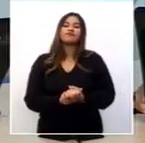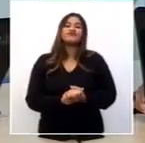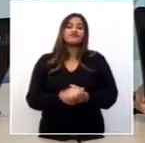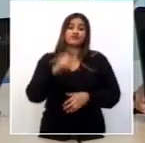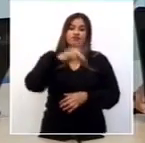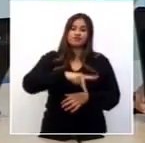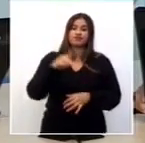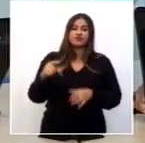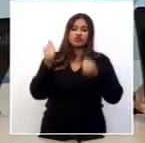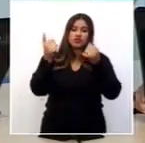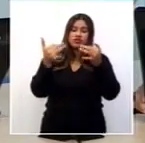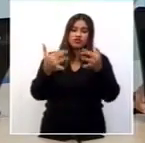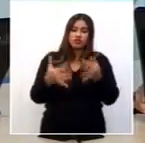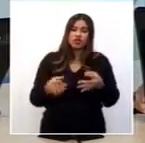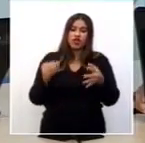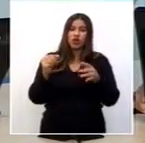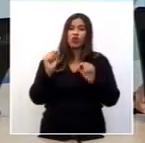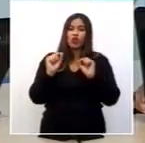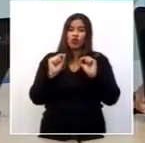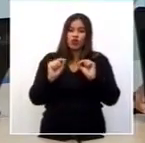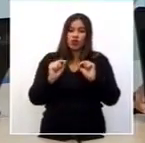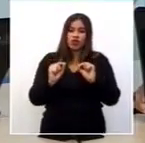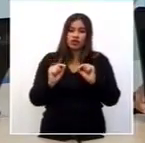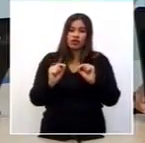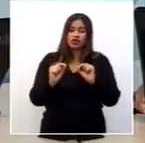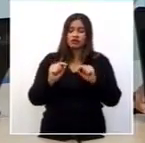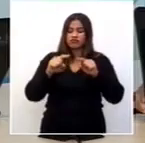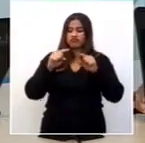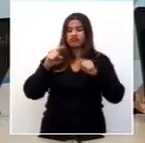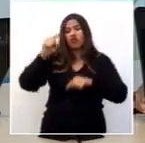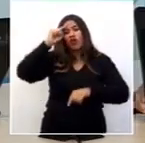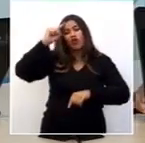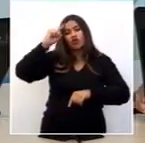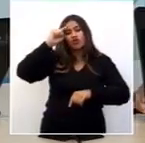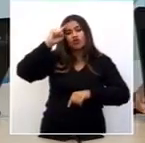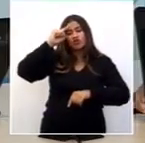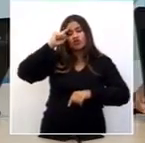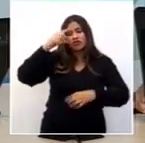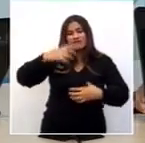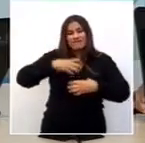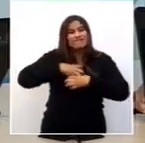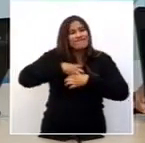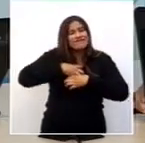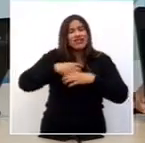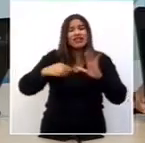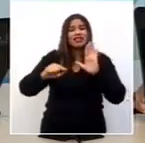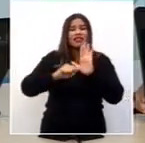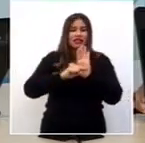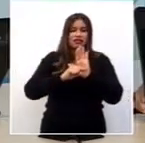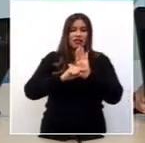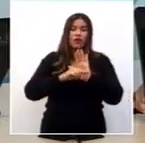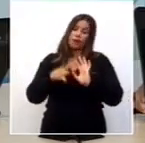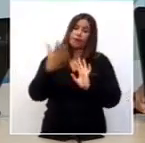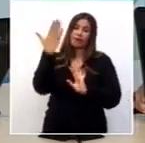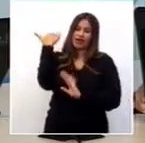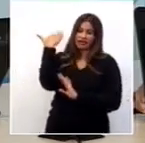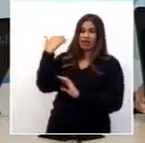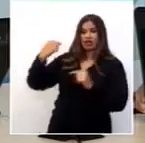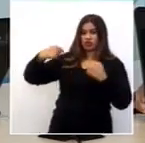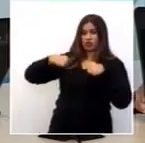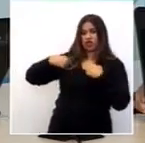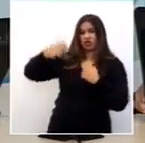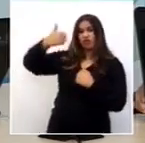aponta é a questão de nós não reproduzirmos no nosso cotidiano essas sensações negativas que todos nós carregamos de